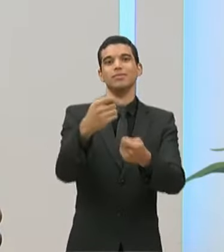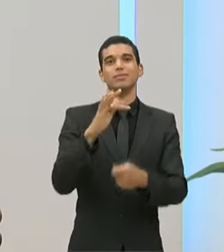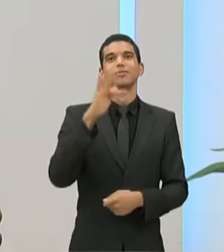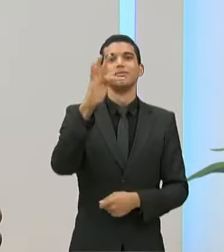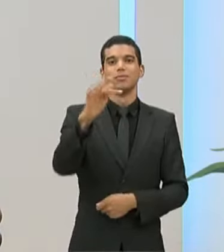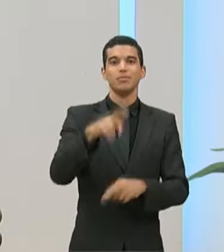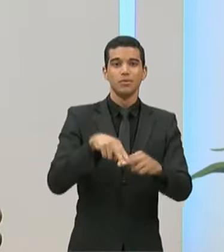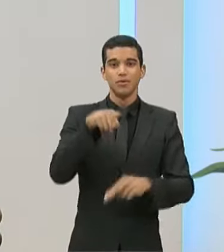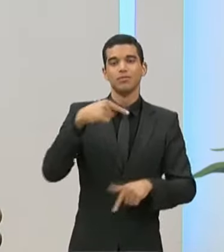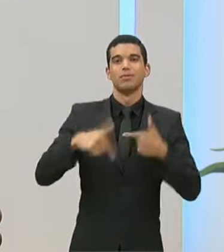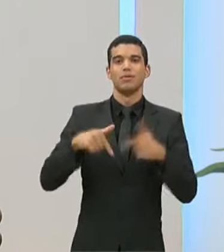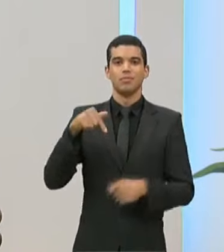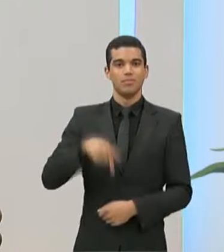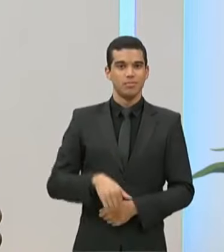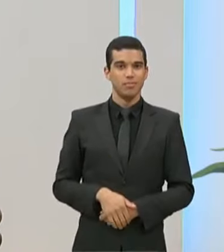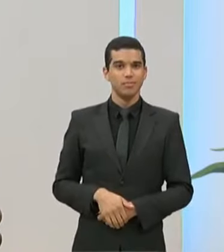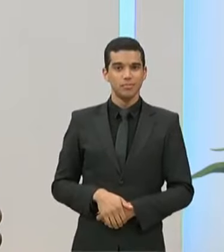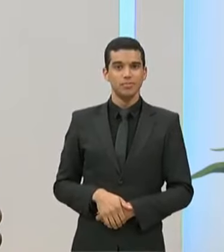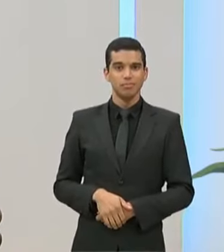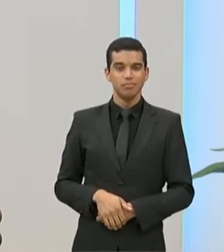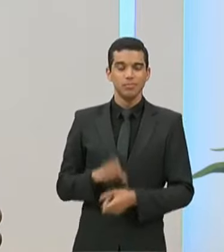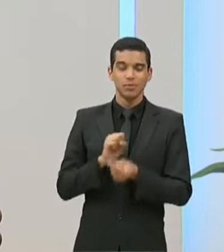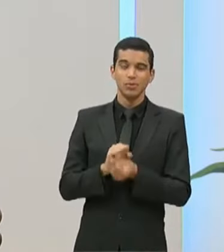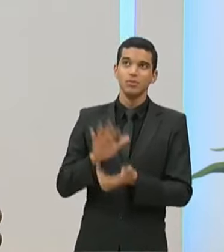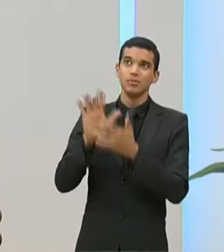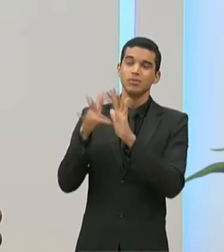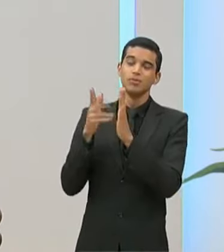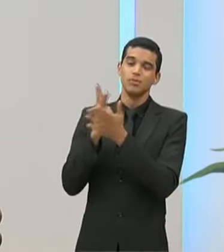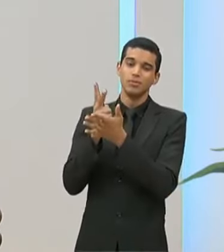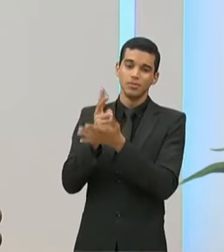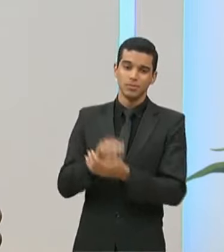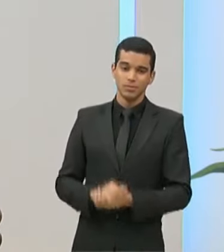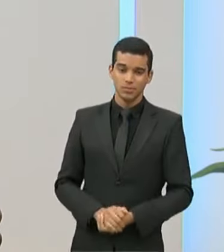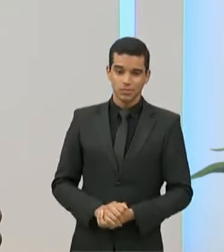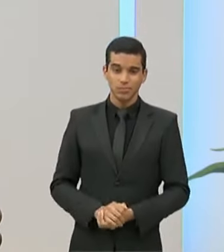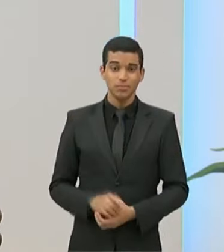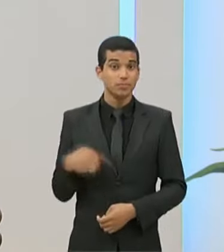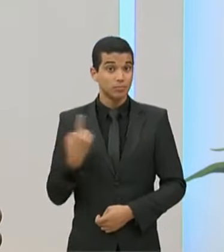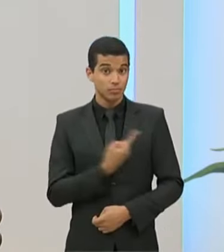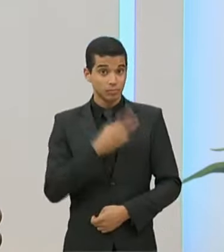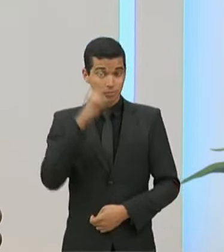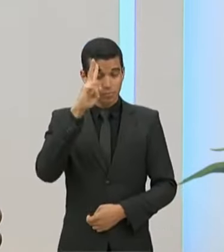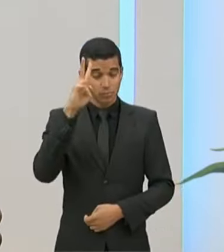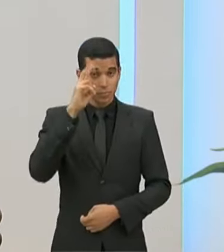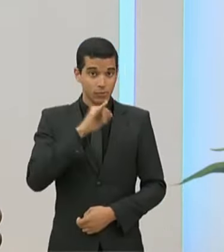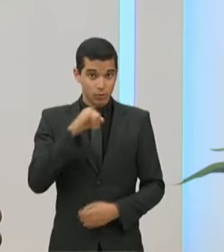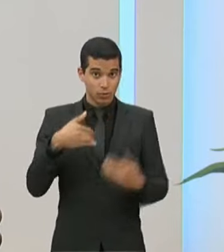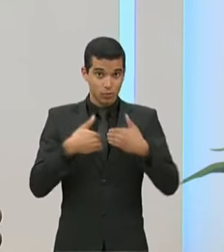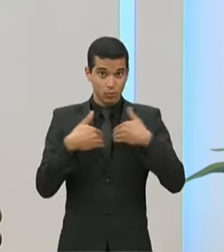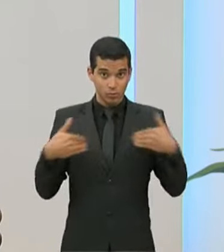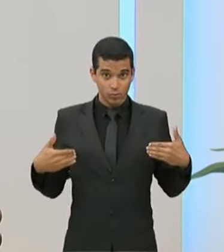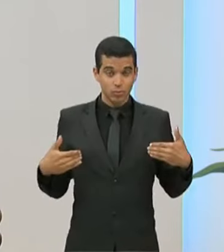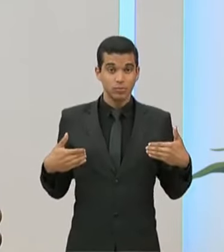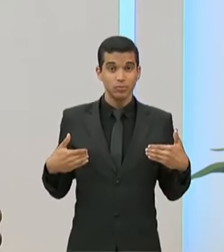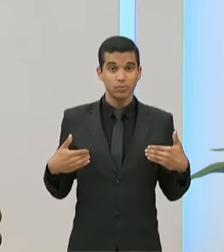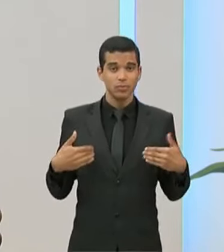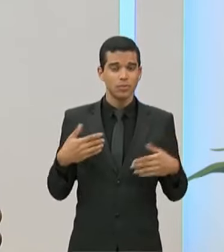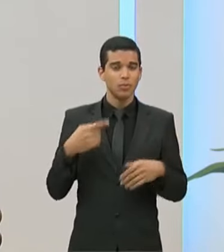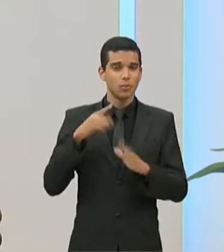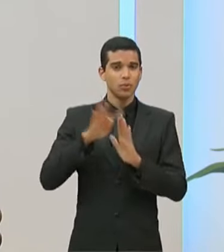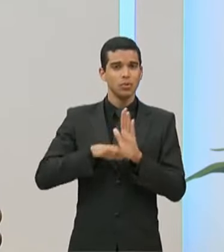Louvado seja o nome do Senhor para sempre. E a gente lembra muito bem de José quando chega